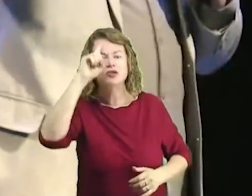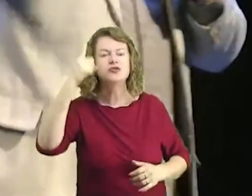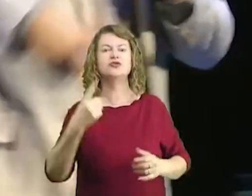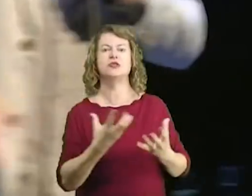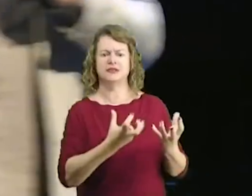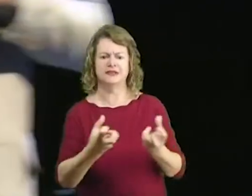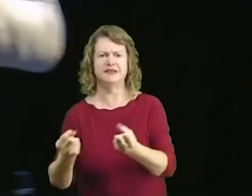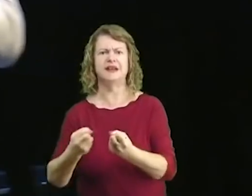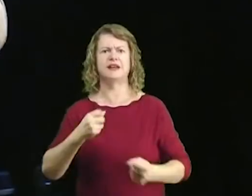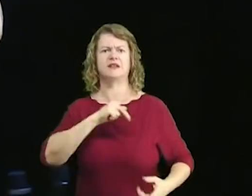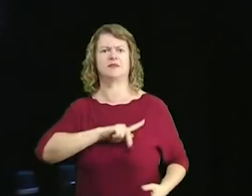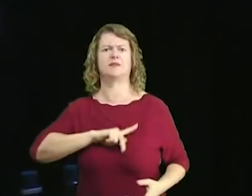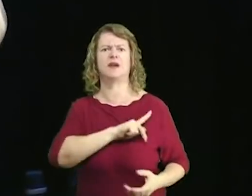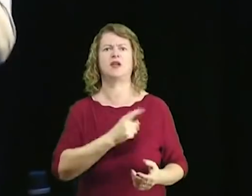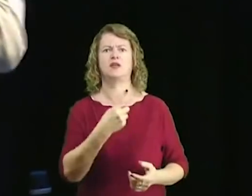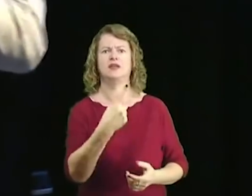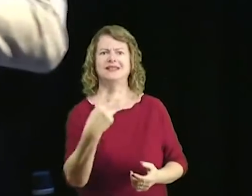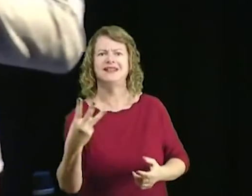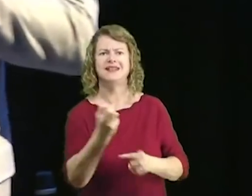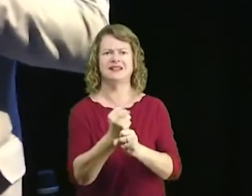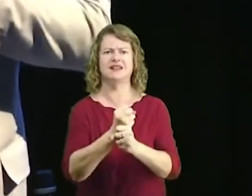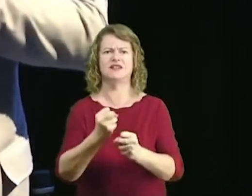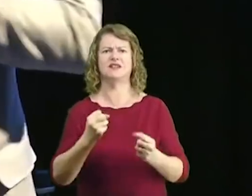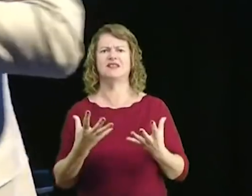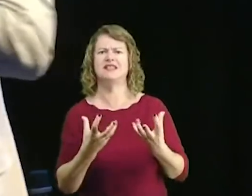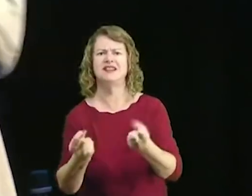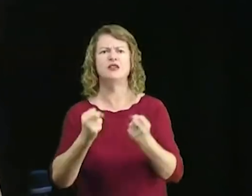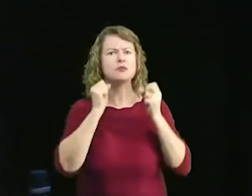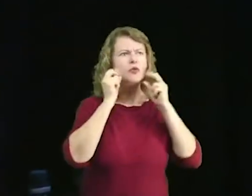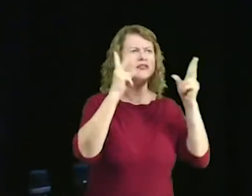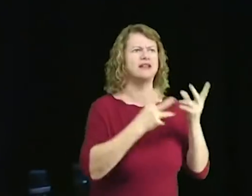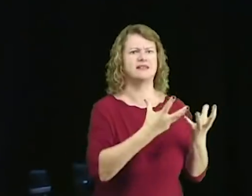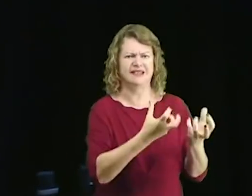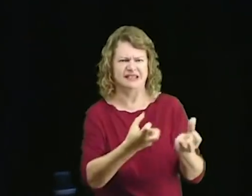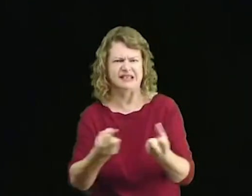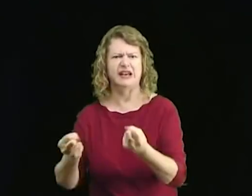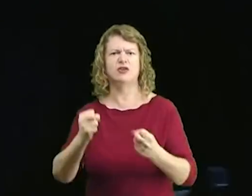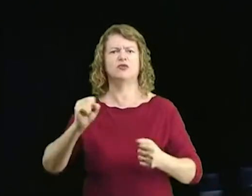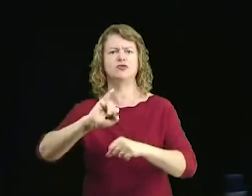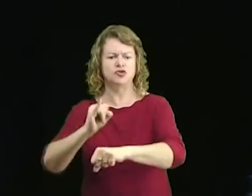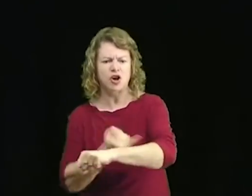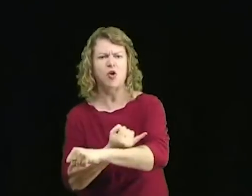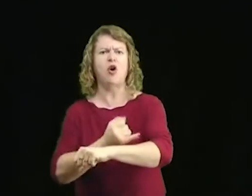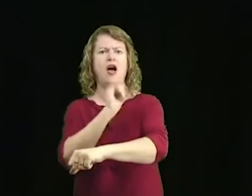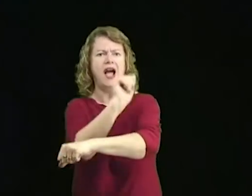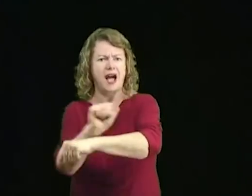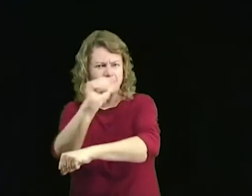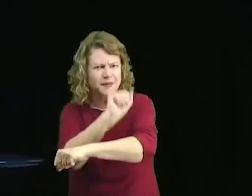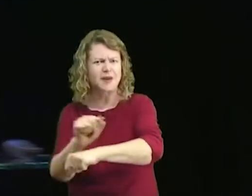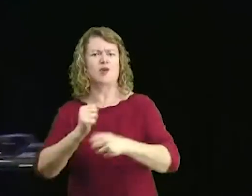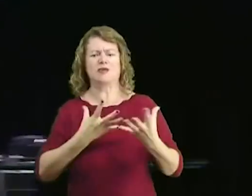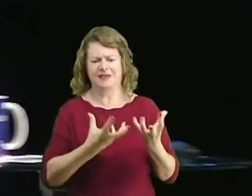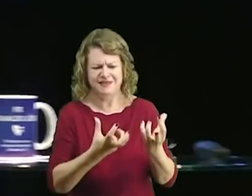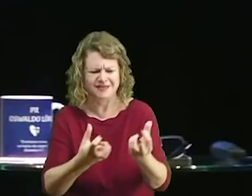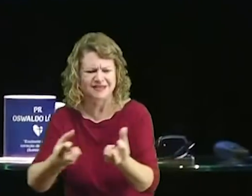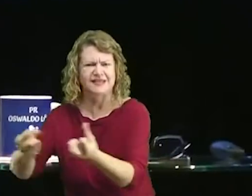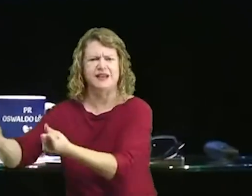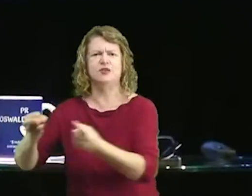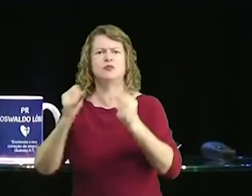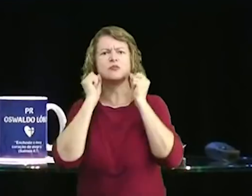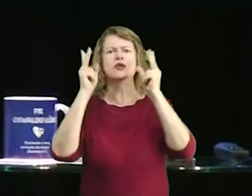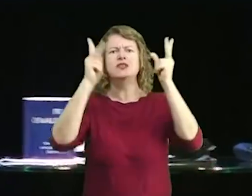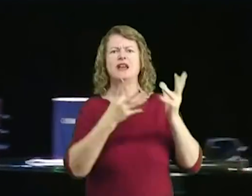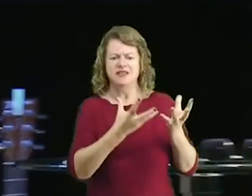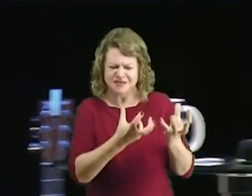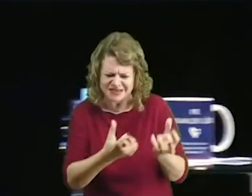Paulo passou 13 anos no deserto, Abraão foi para o deserto, Jacó foi para o deserto de Parã, Moisés foi para o